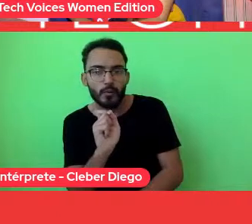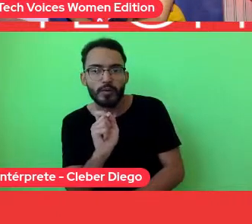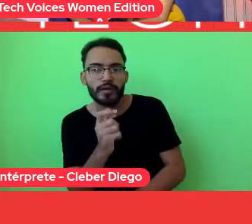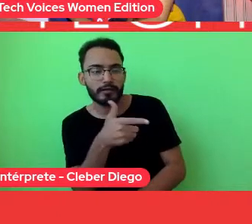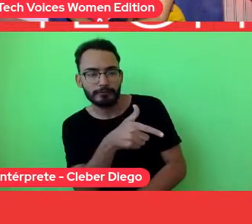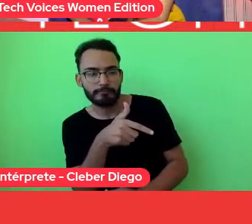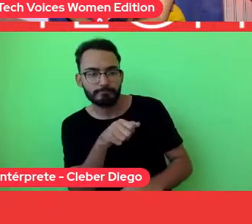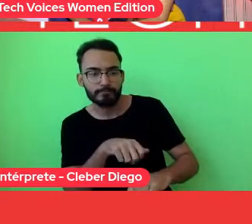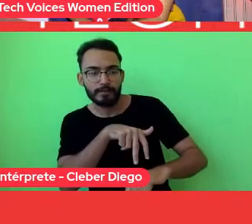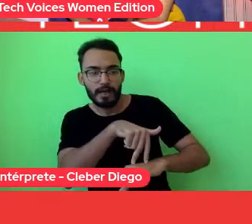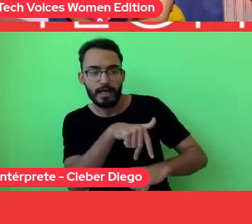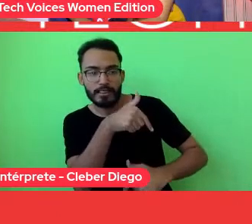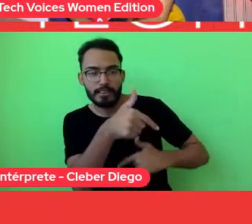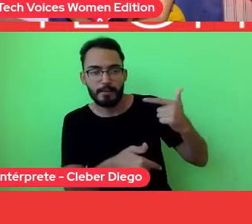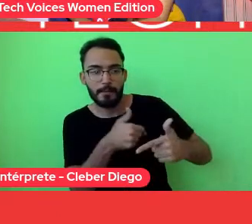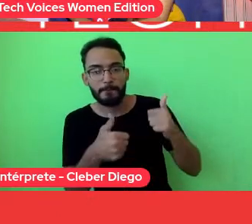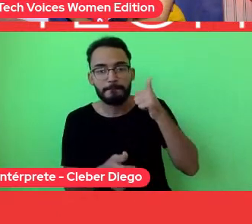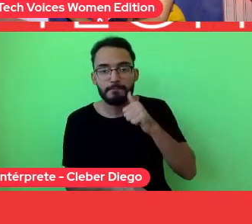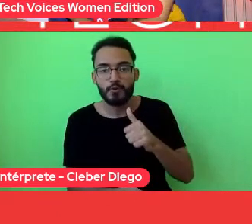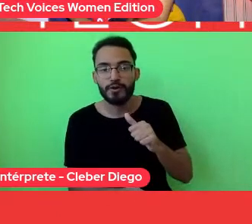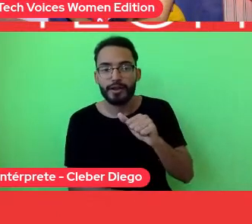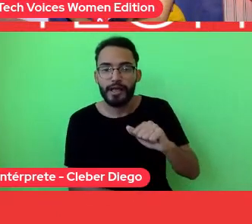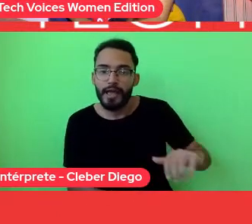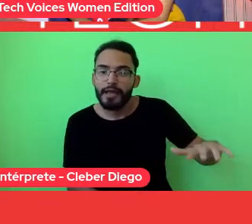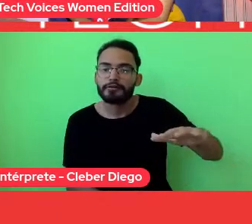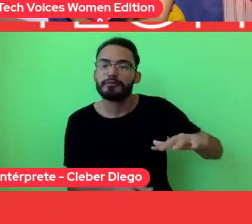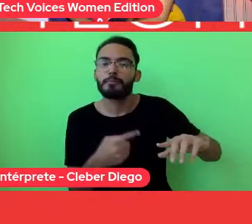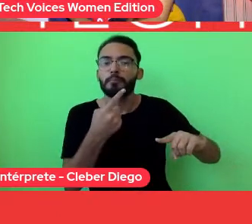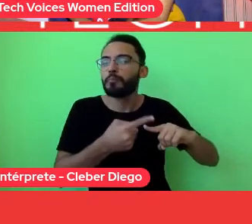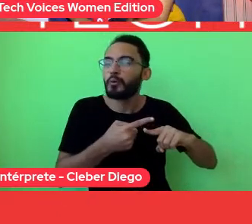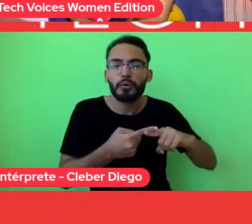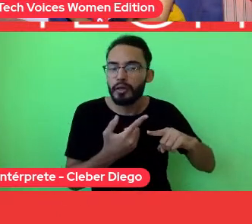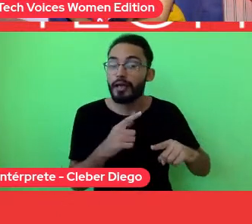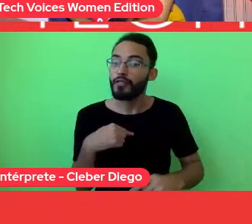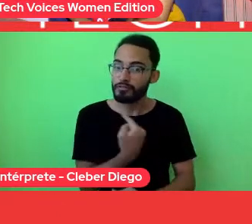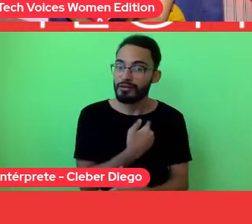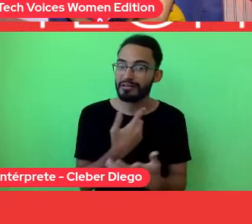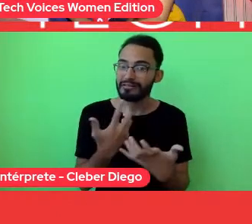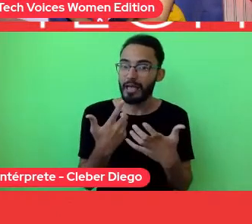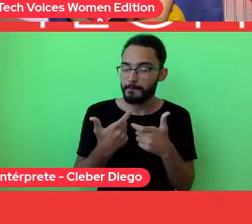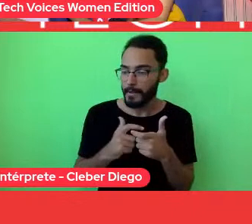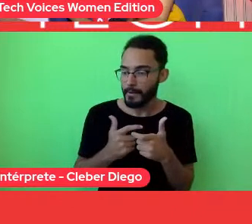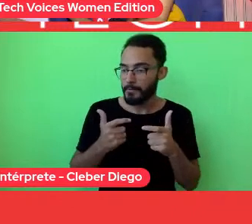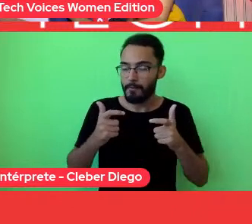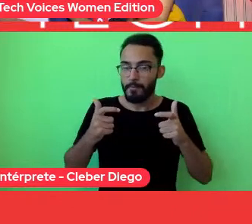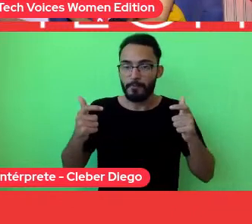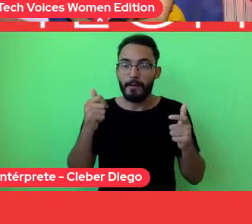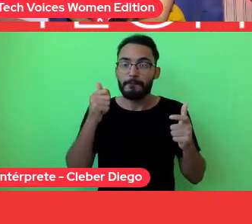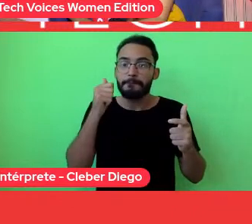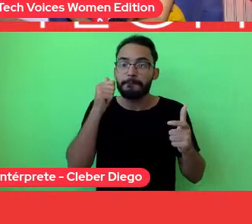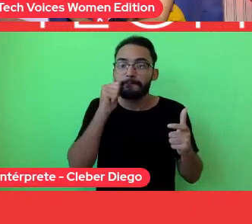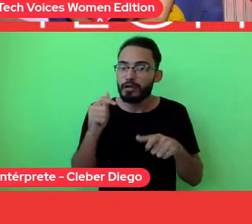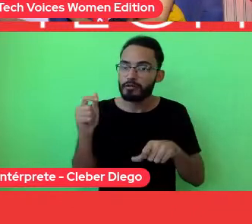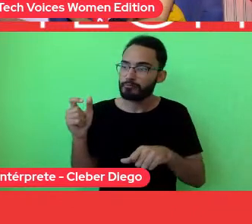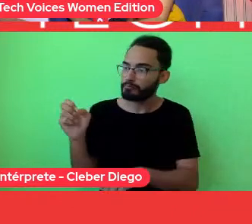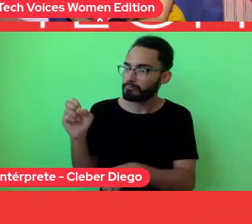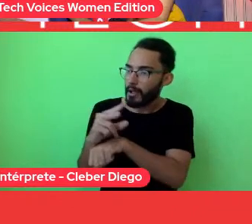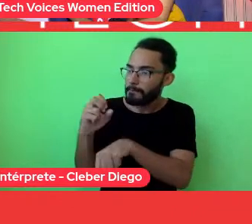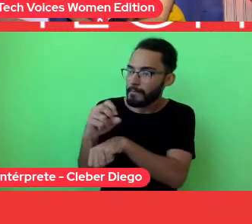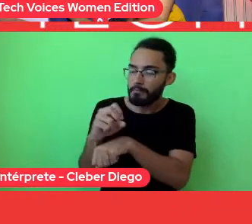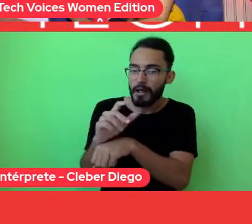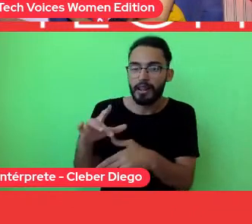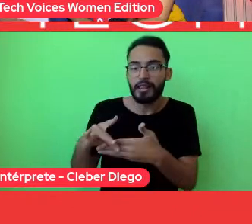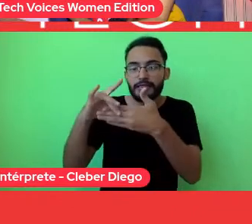algumas das mulheres, das nossas mulheres. Por quê? Porque a gente quer aumentar cada vez mais, né, o número de mulheres na alta